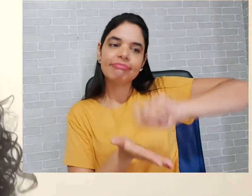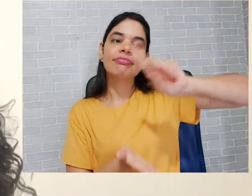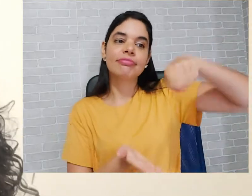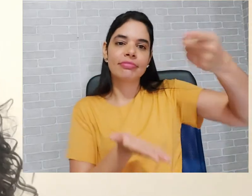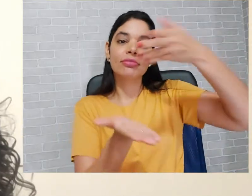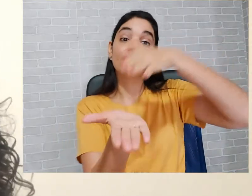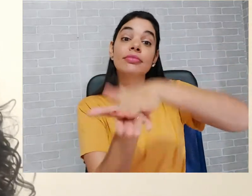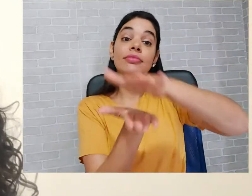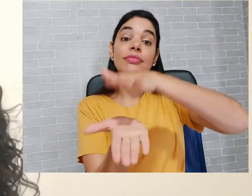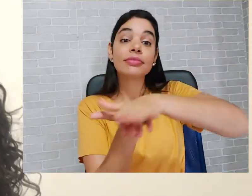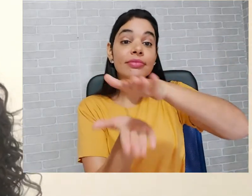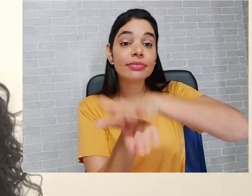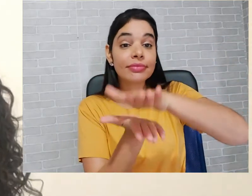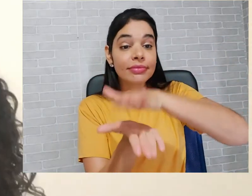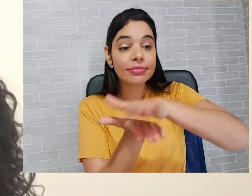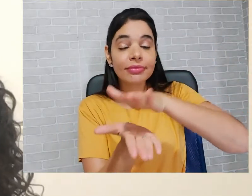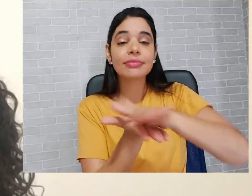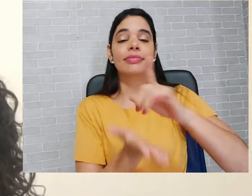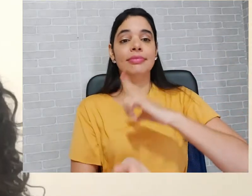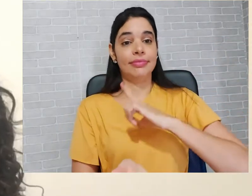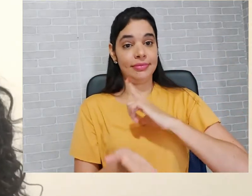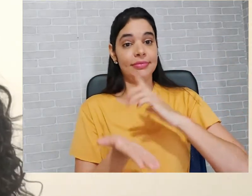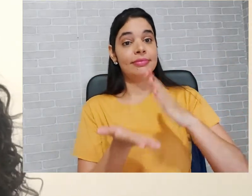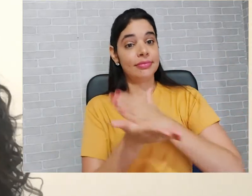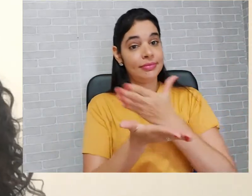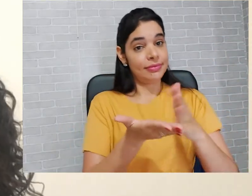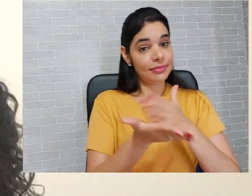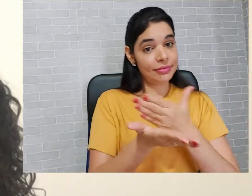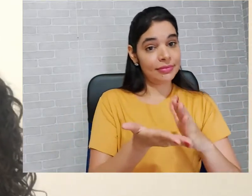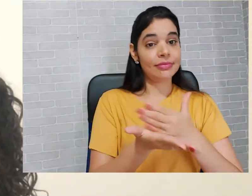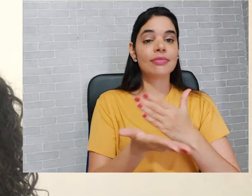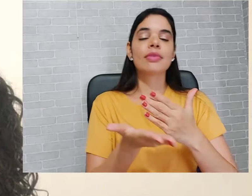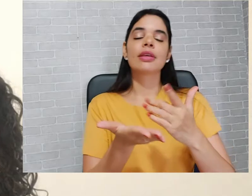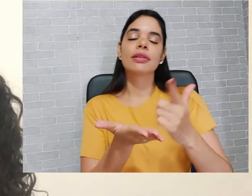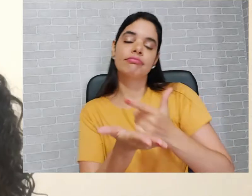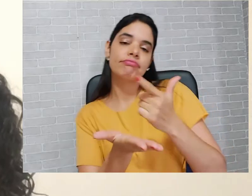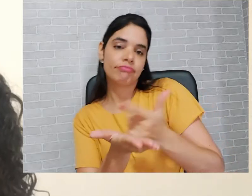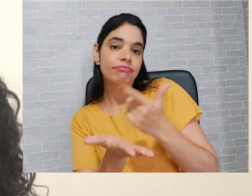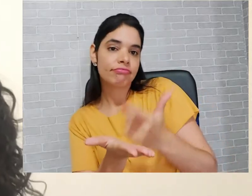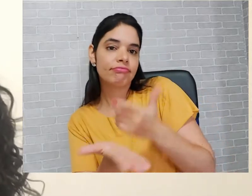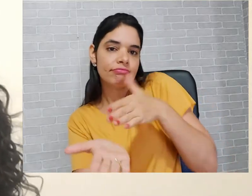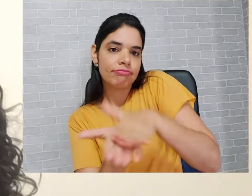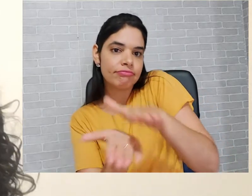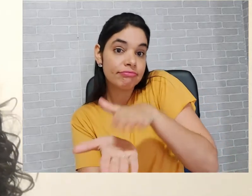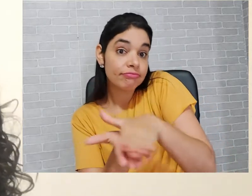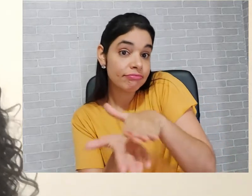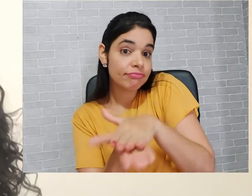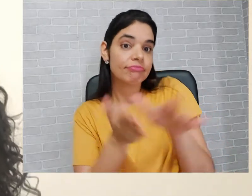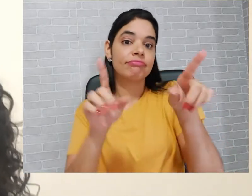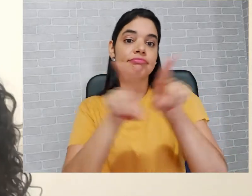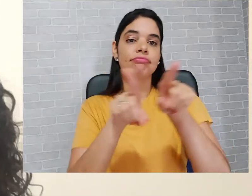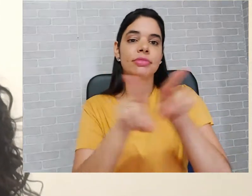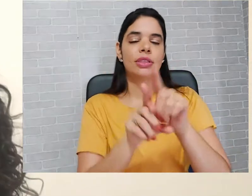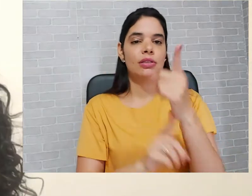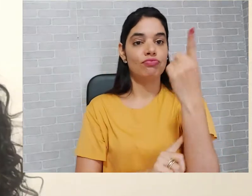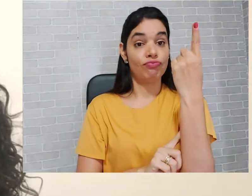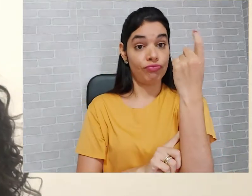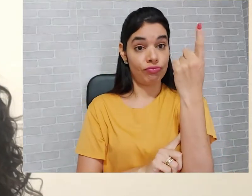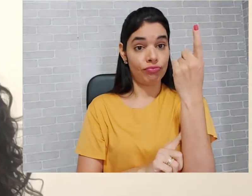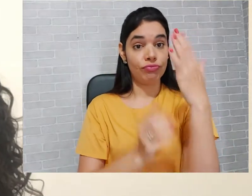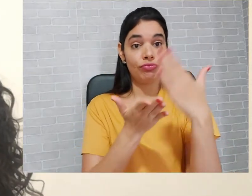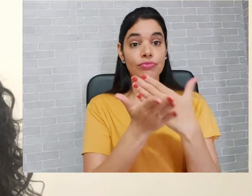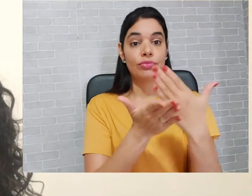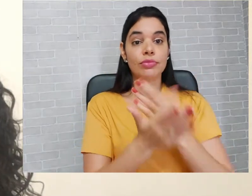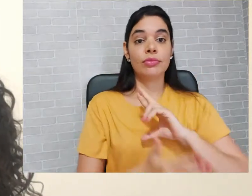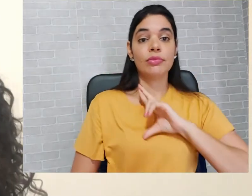são publicados. E muitas obras da Ina Césaire, inclusive o seu único